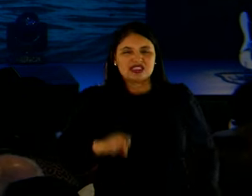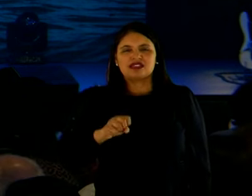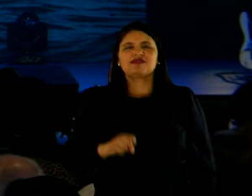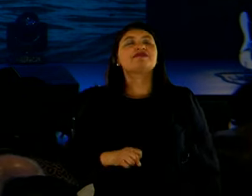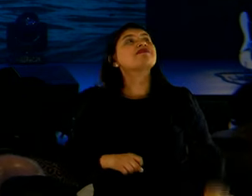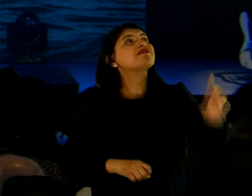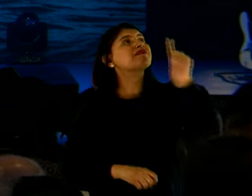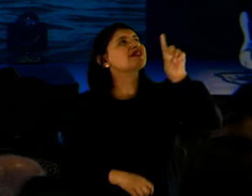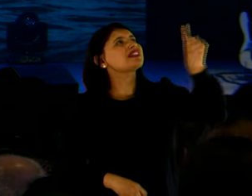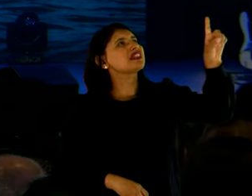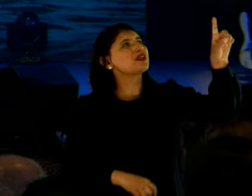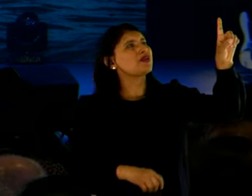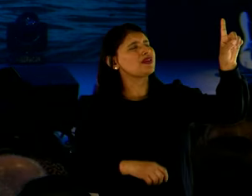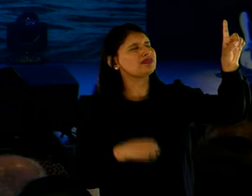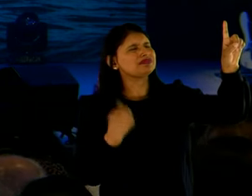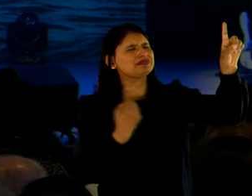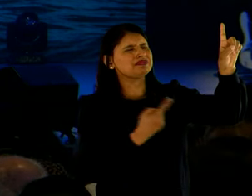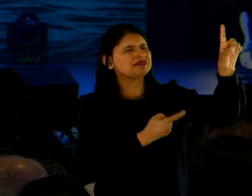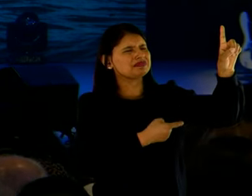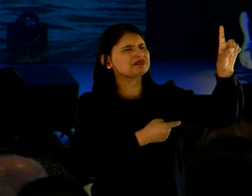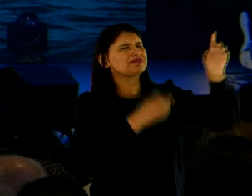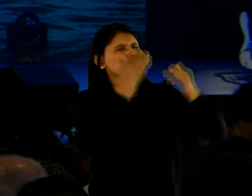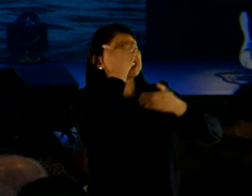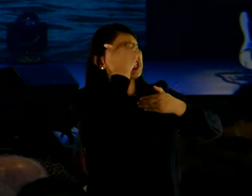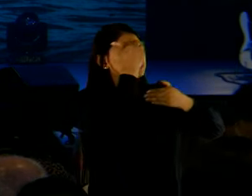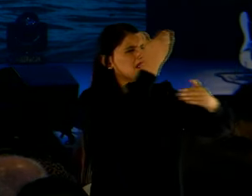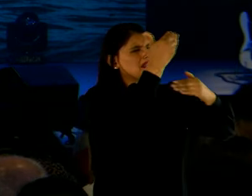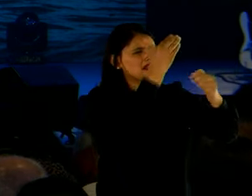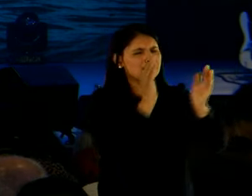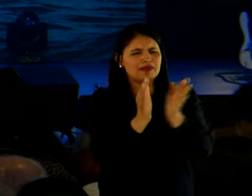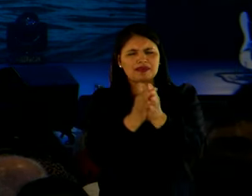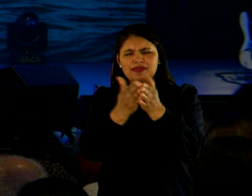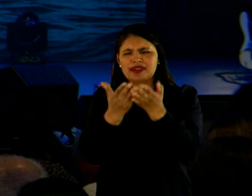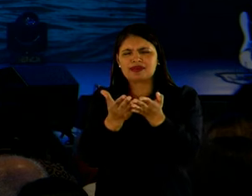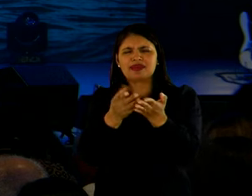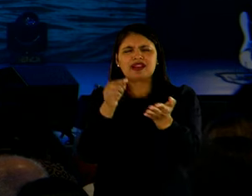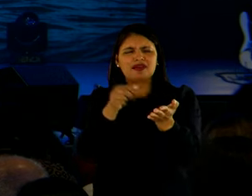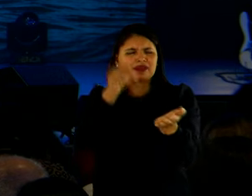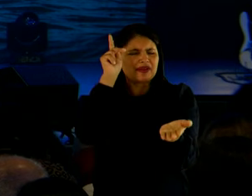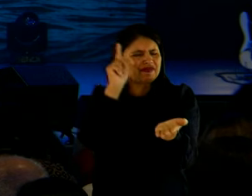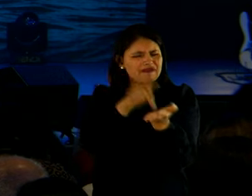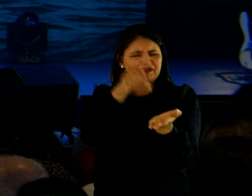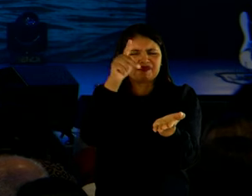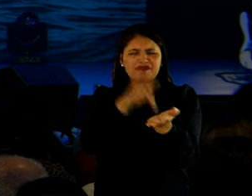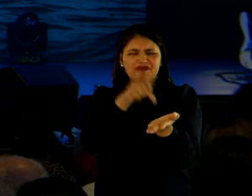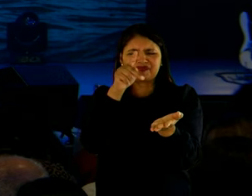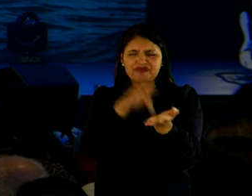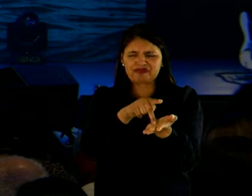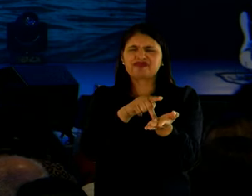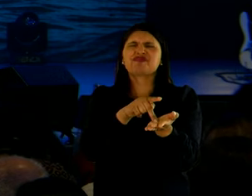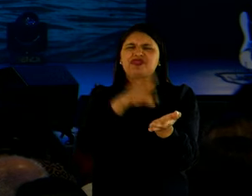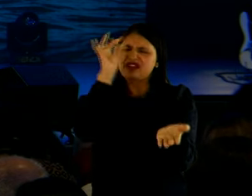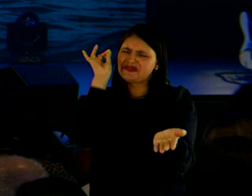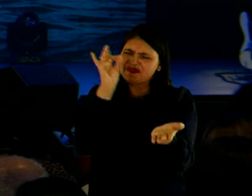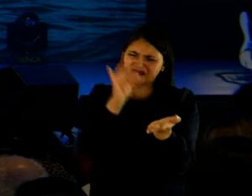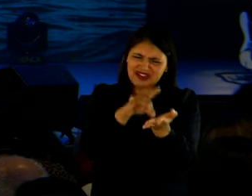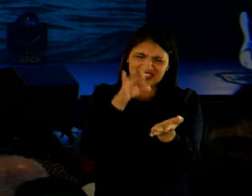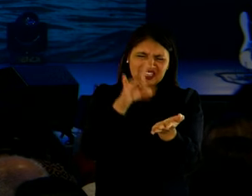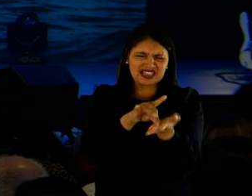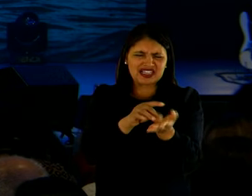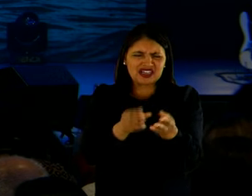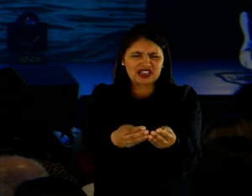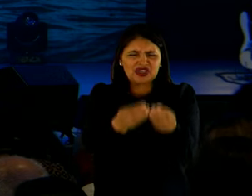celestial, eu te agradeço pela tua palavra, porque verdadeiramente é a tua palavra que